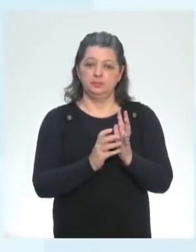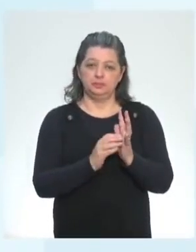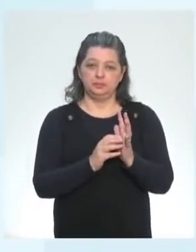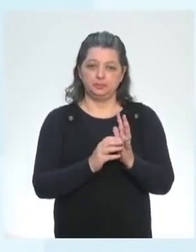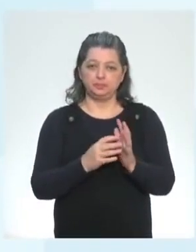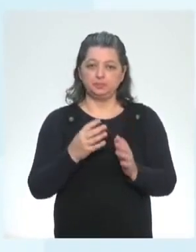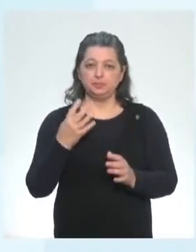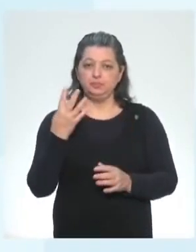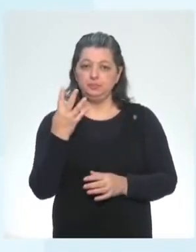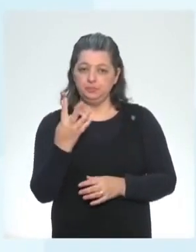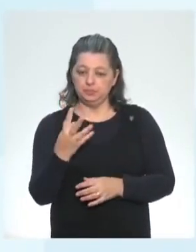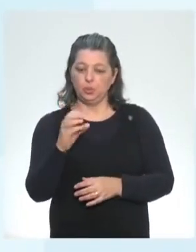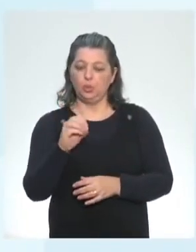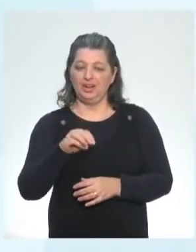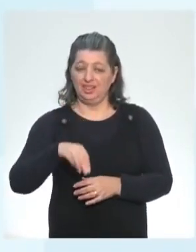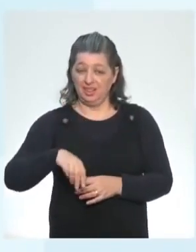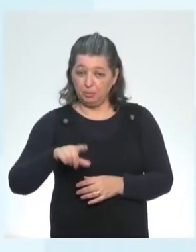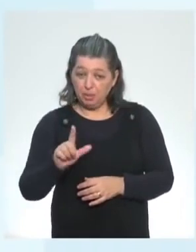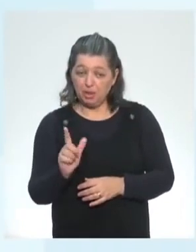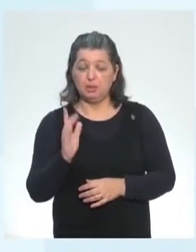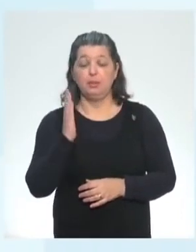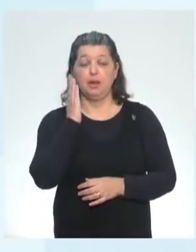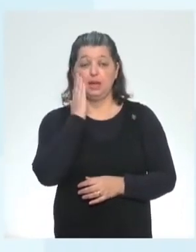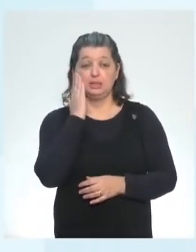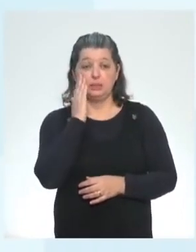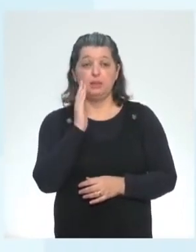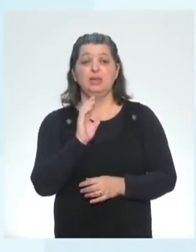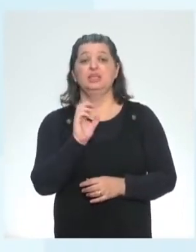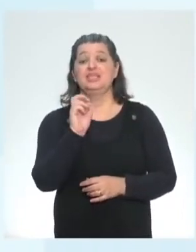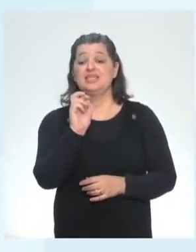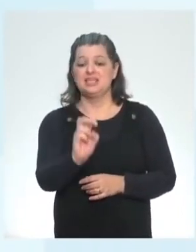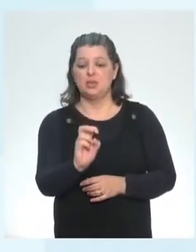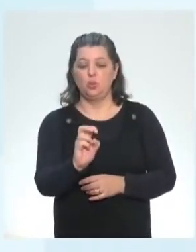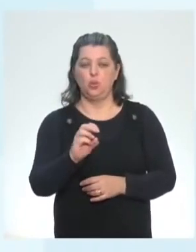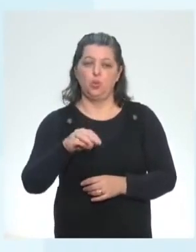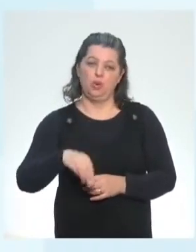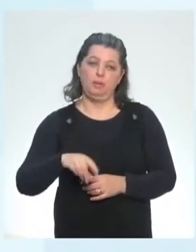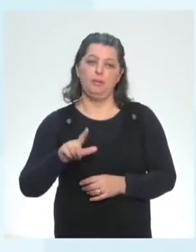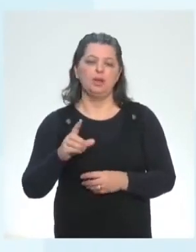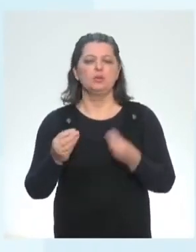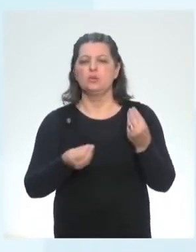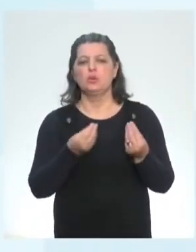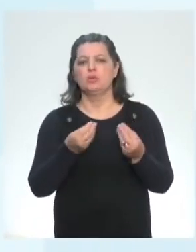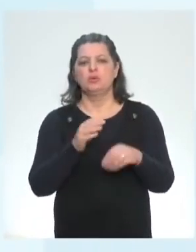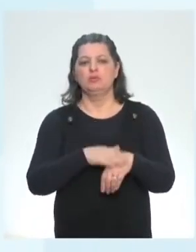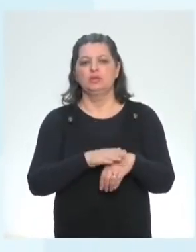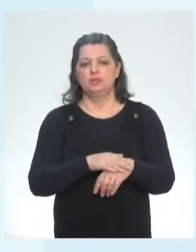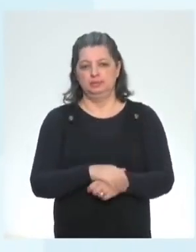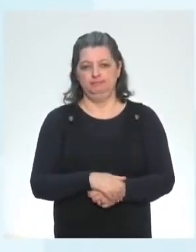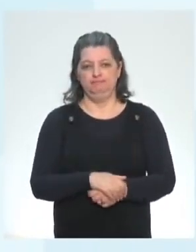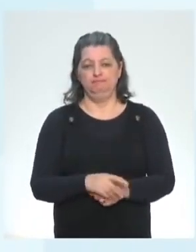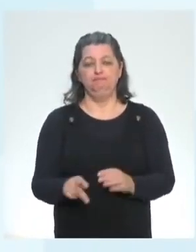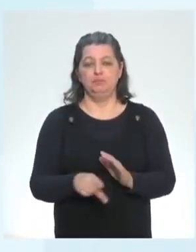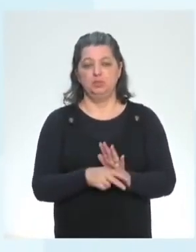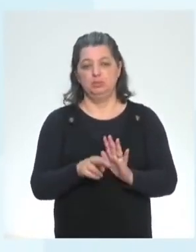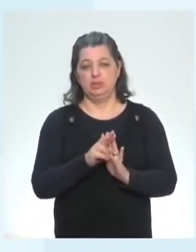40 ml. Ele quer saber em 5 ml. O que eu faço? Mais uma regrinha de